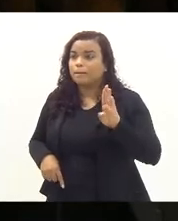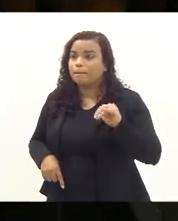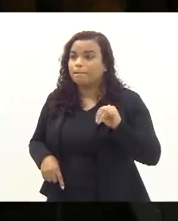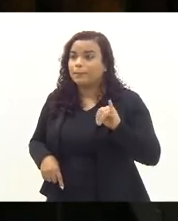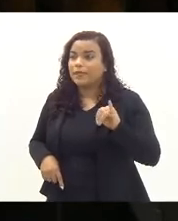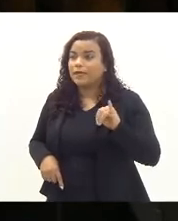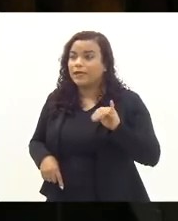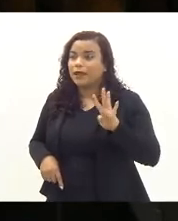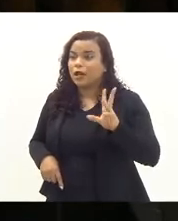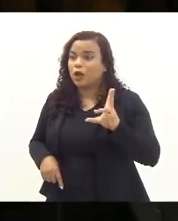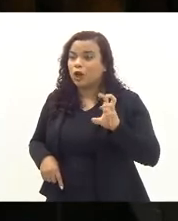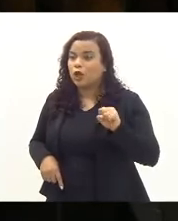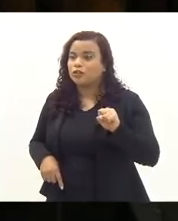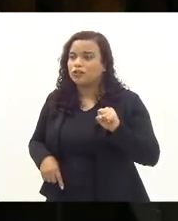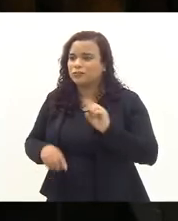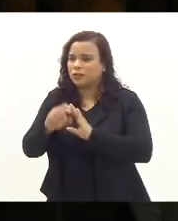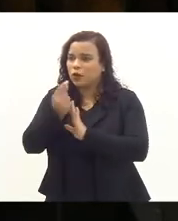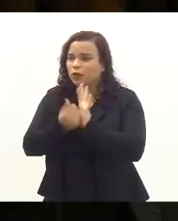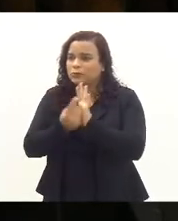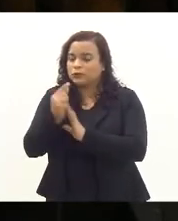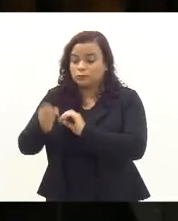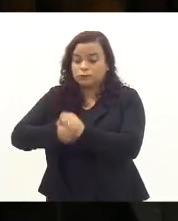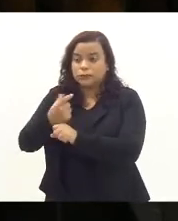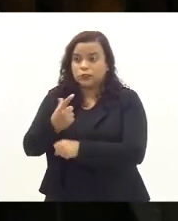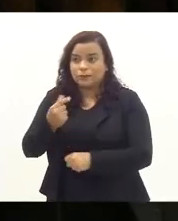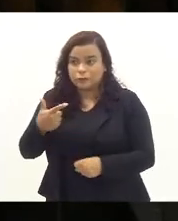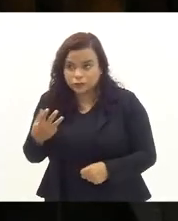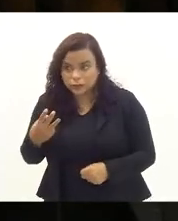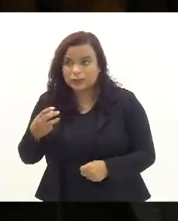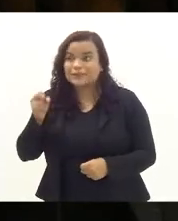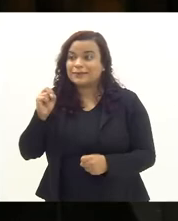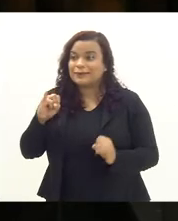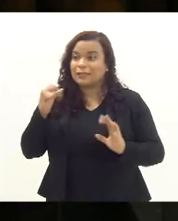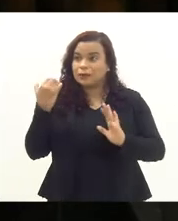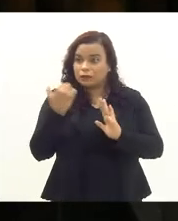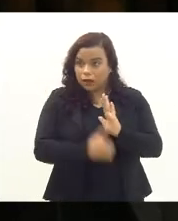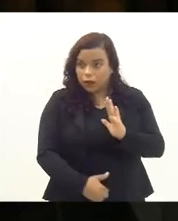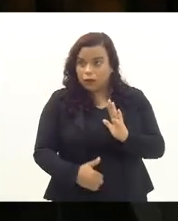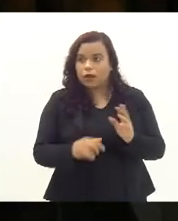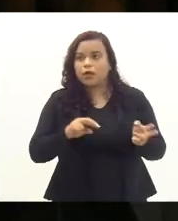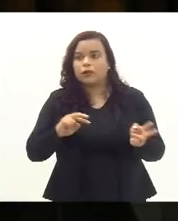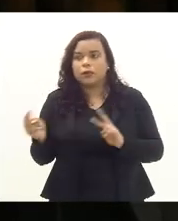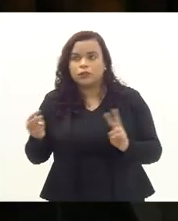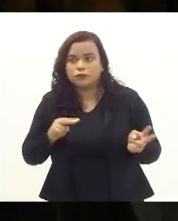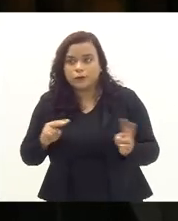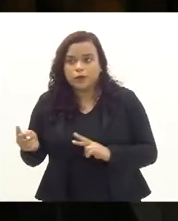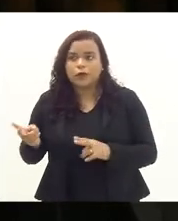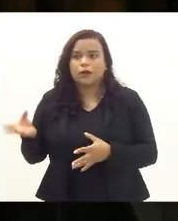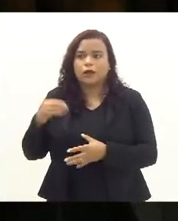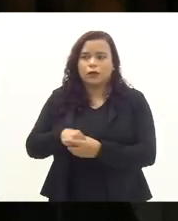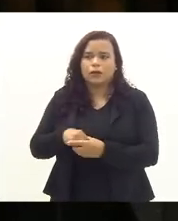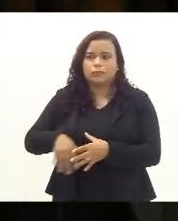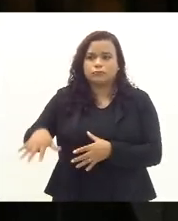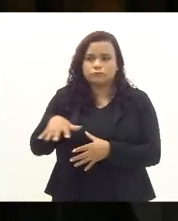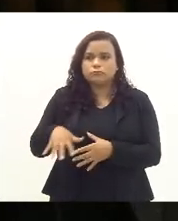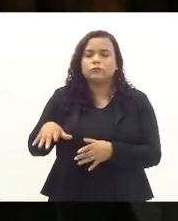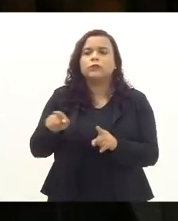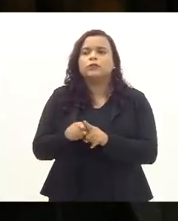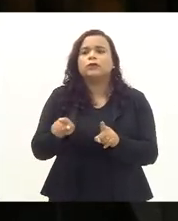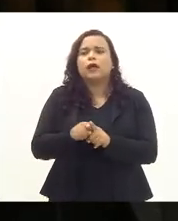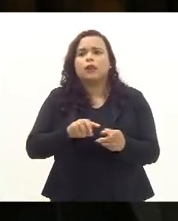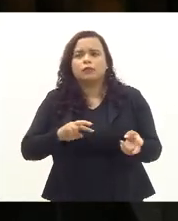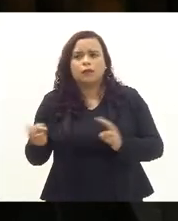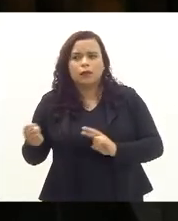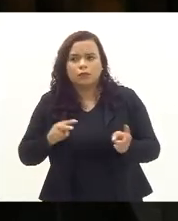orçamento para 23 se você abate as transferências internas e as